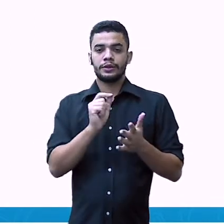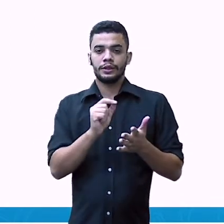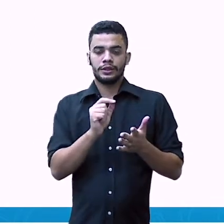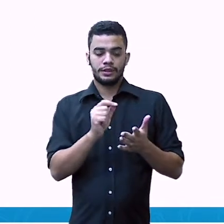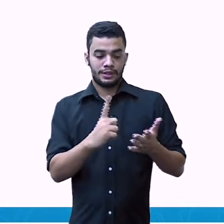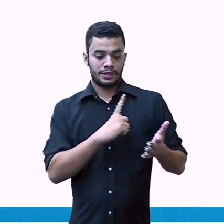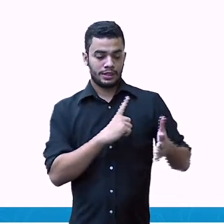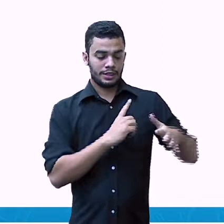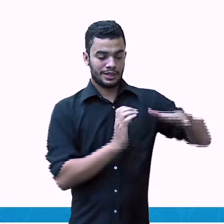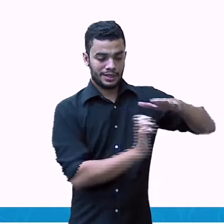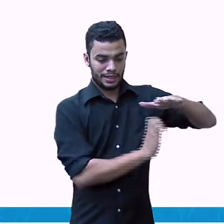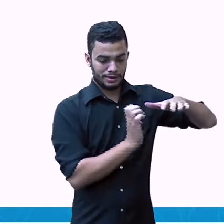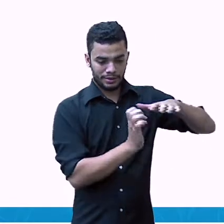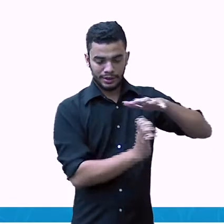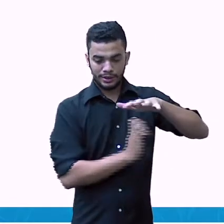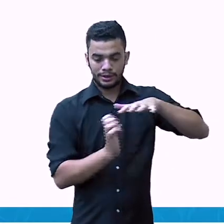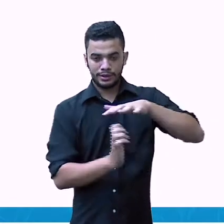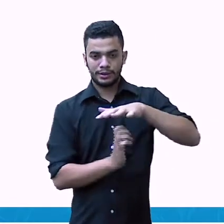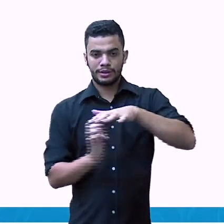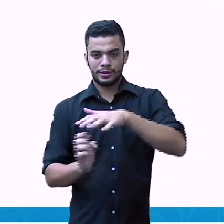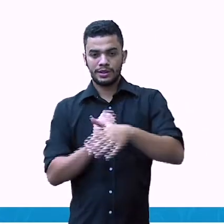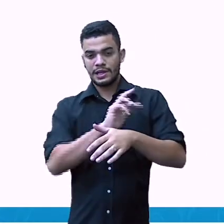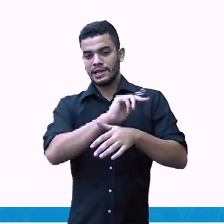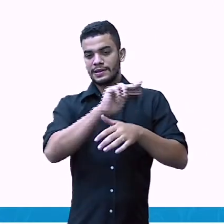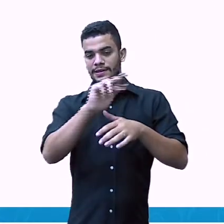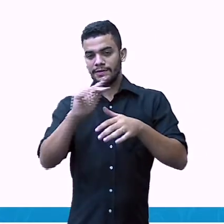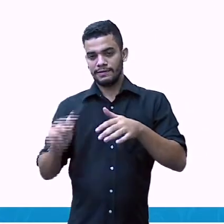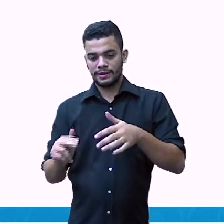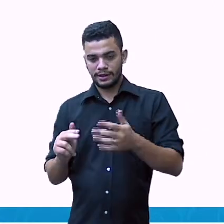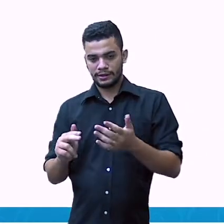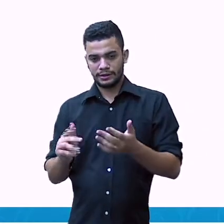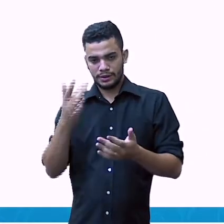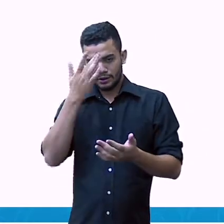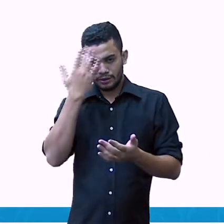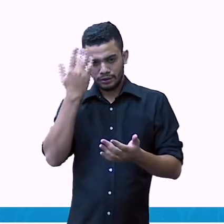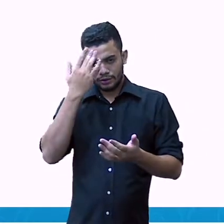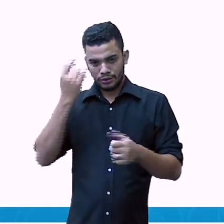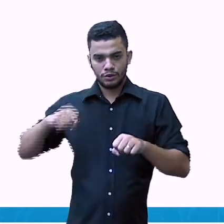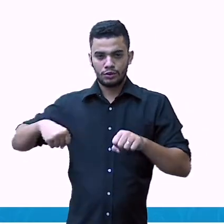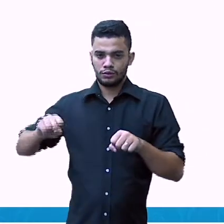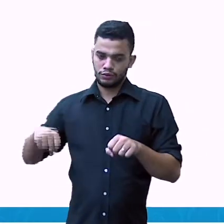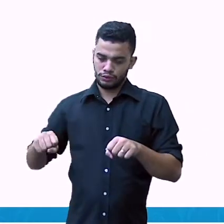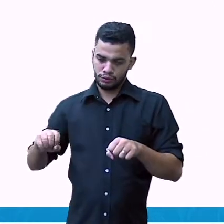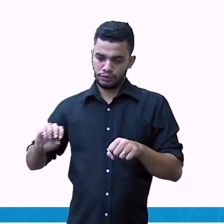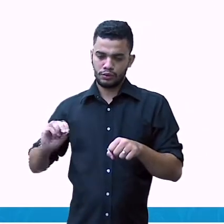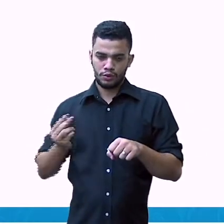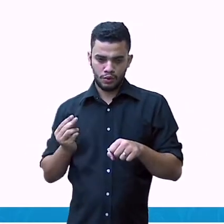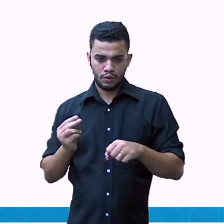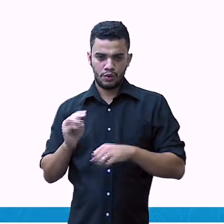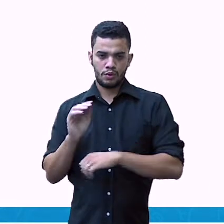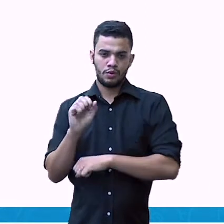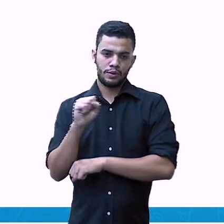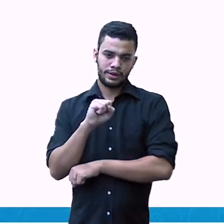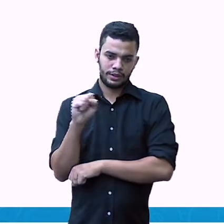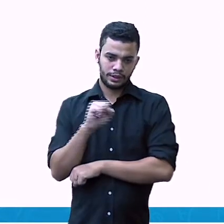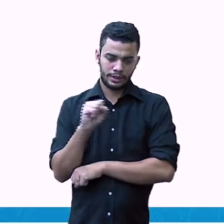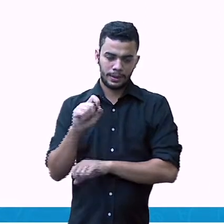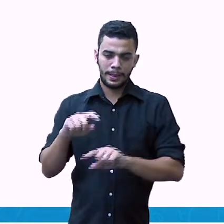o que não configura um vínculo trabalhista. Ele é mais comum em algumas atividades como nas